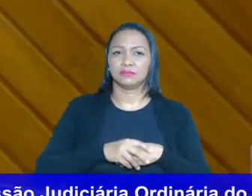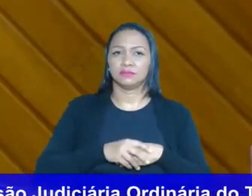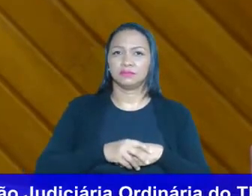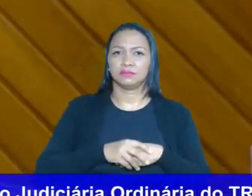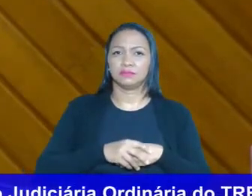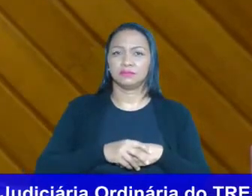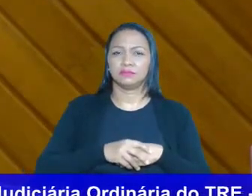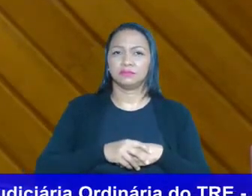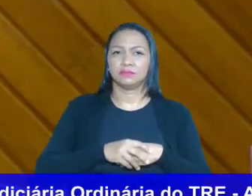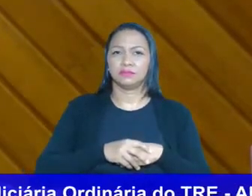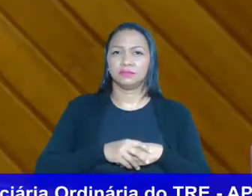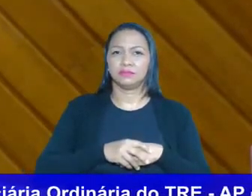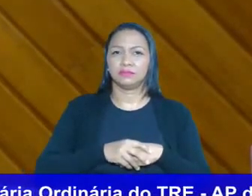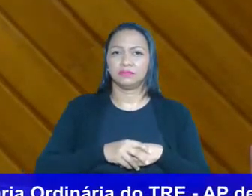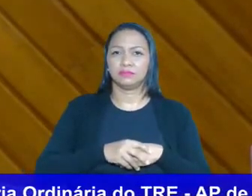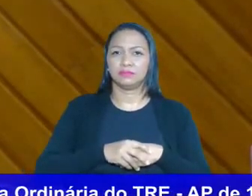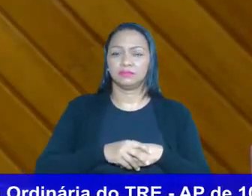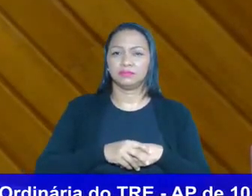de